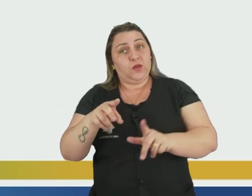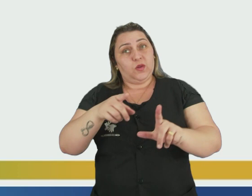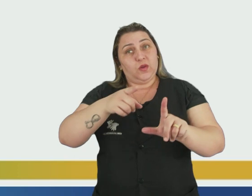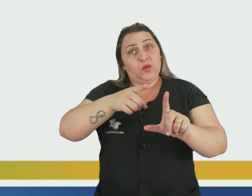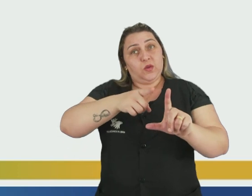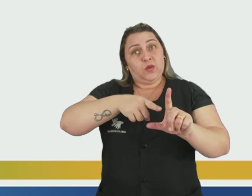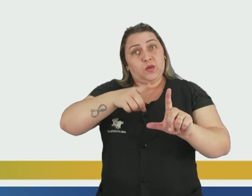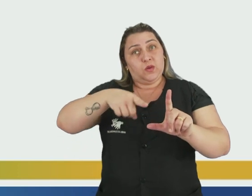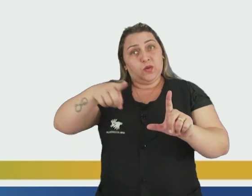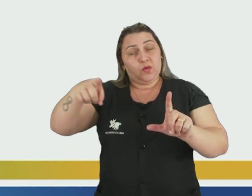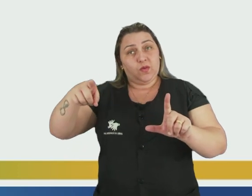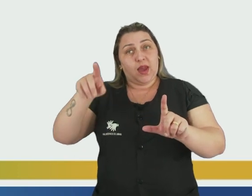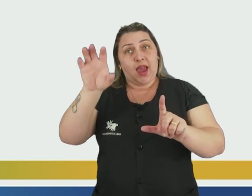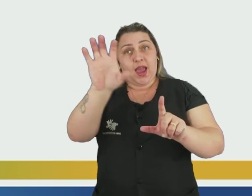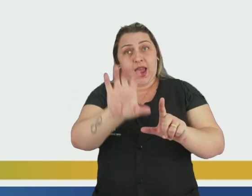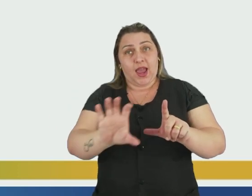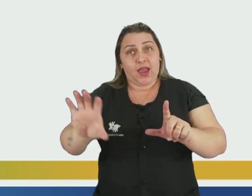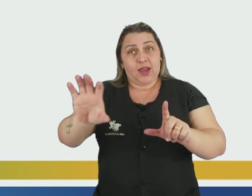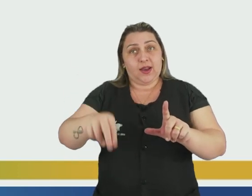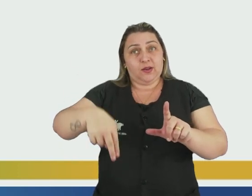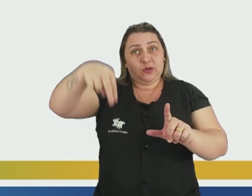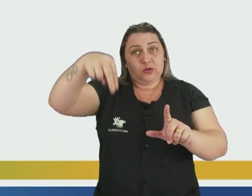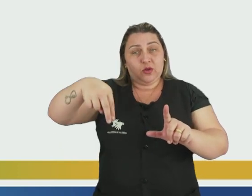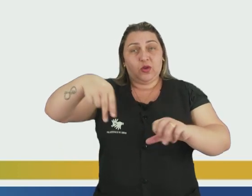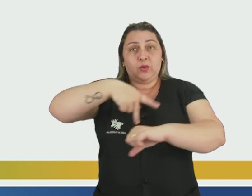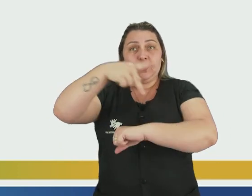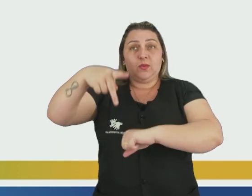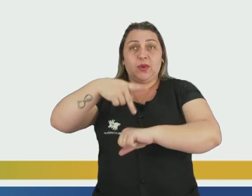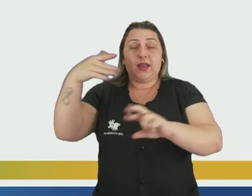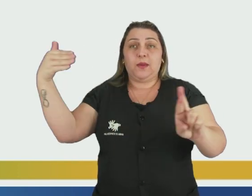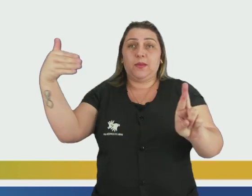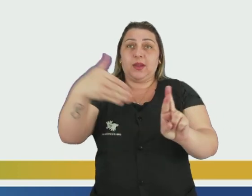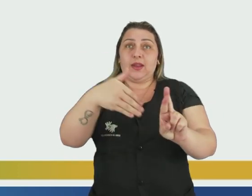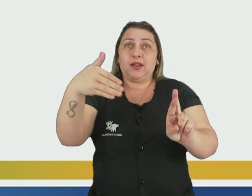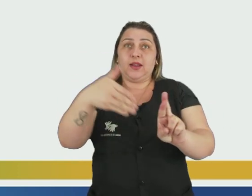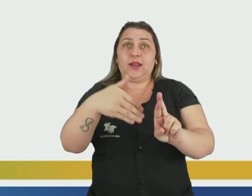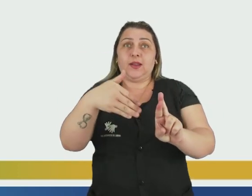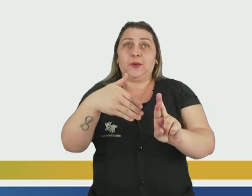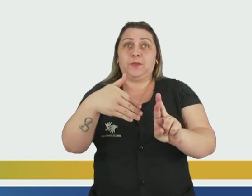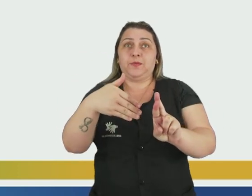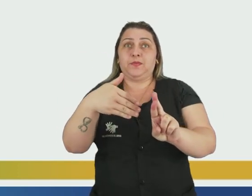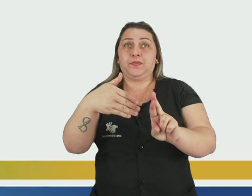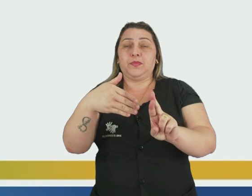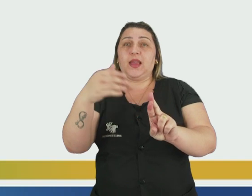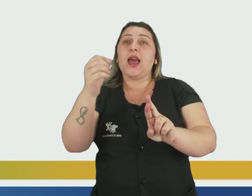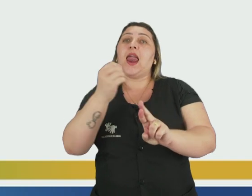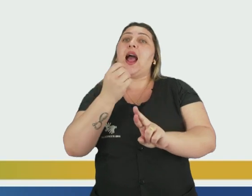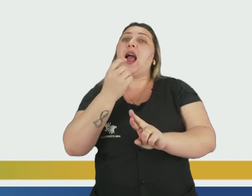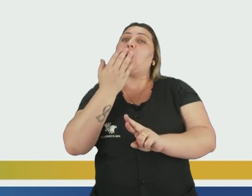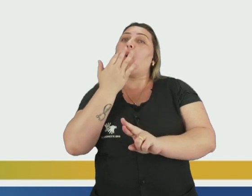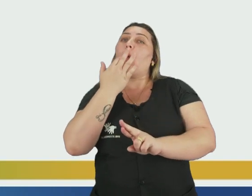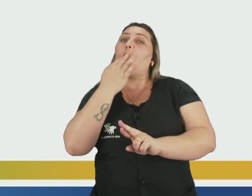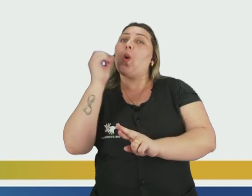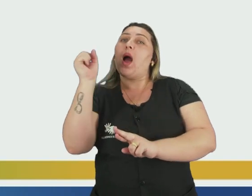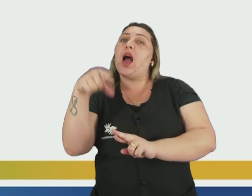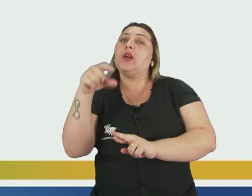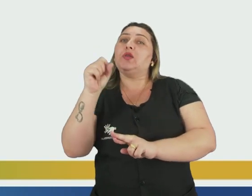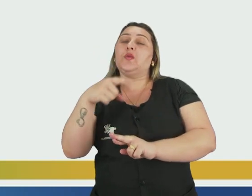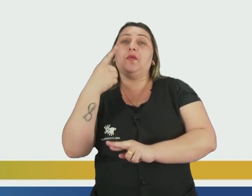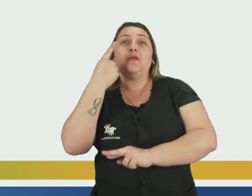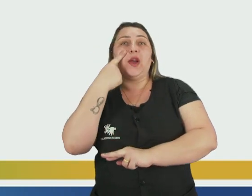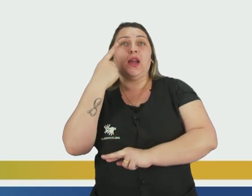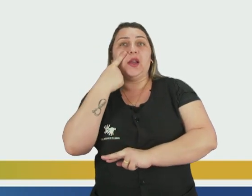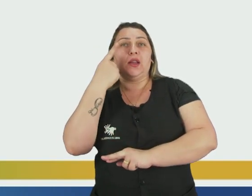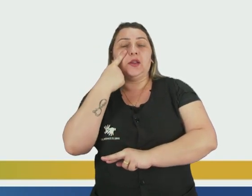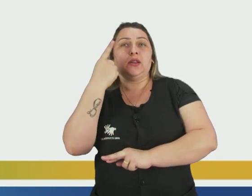gráfico, a região norte do país ela é representada pela seta azul. Observem que ela é